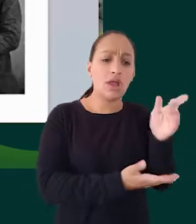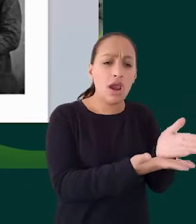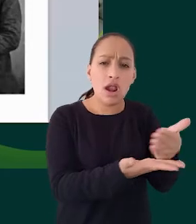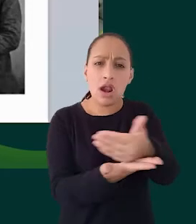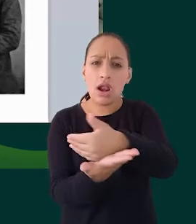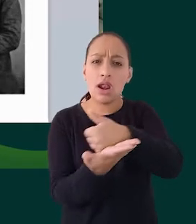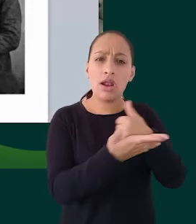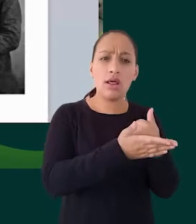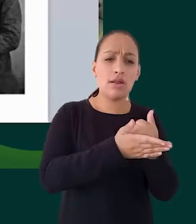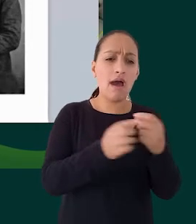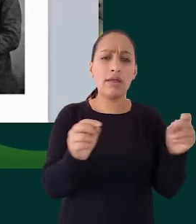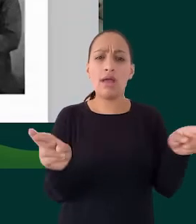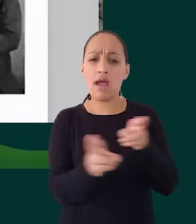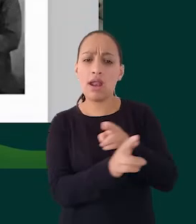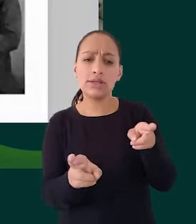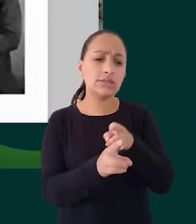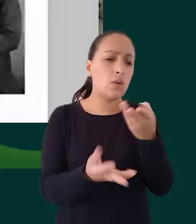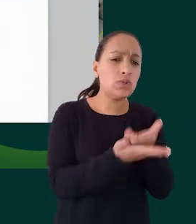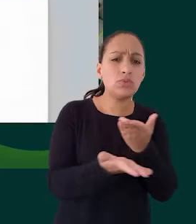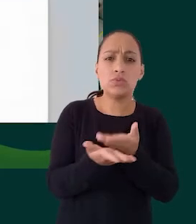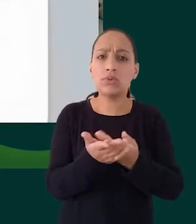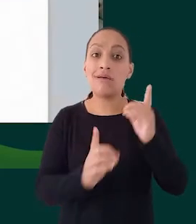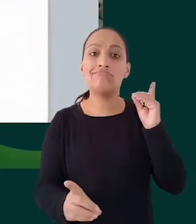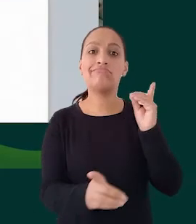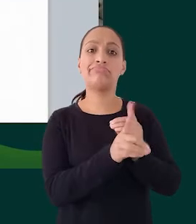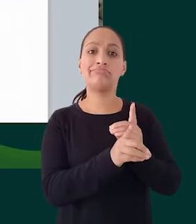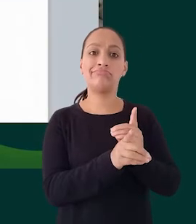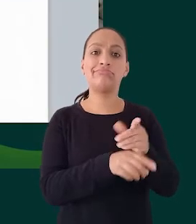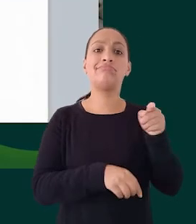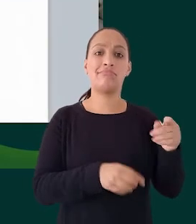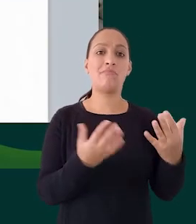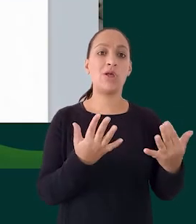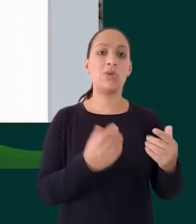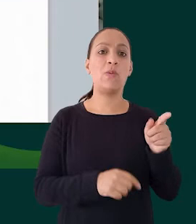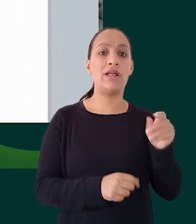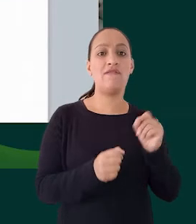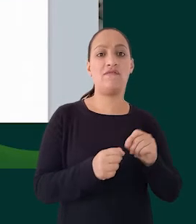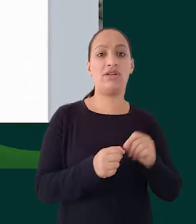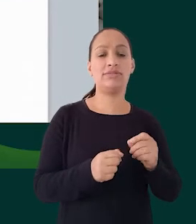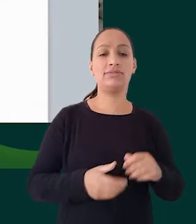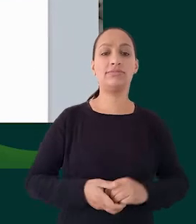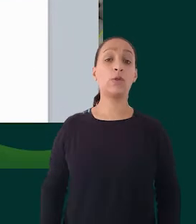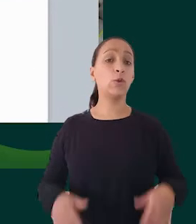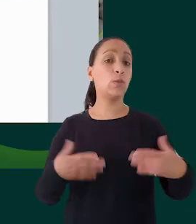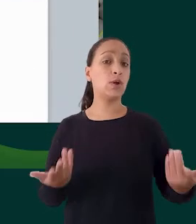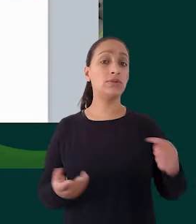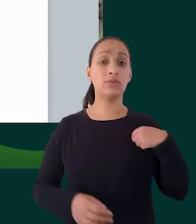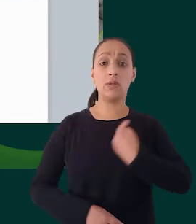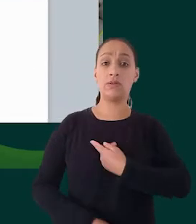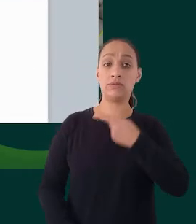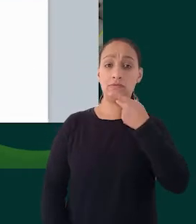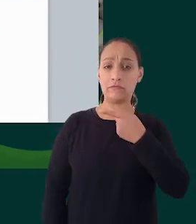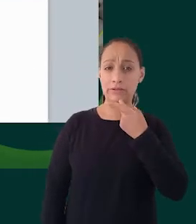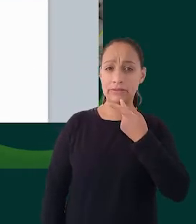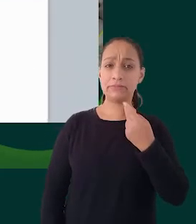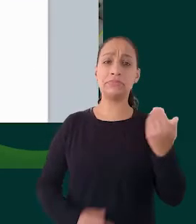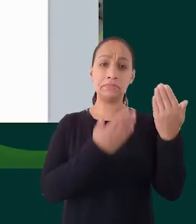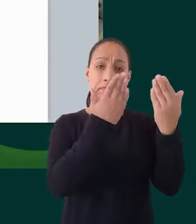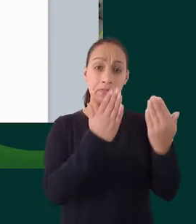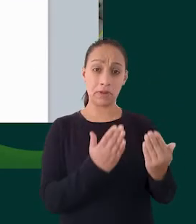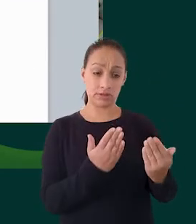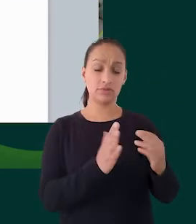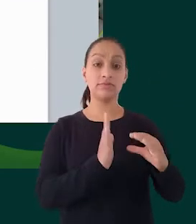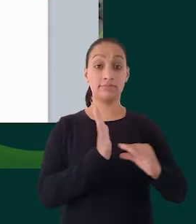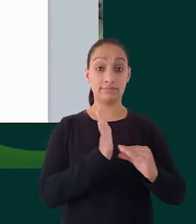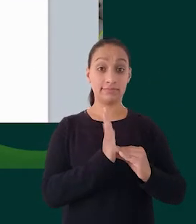correlação. Quando a gente fala de machine learning, tem uma quantidade aqui enorme de palavras que aparecem para a